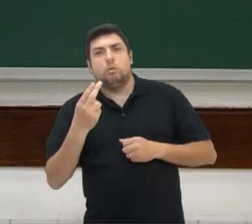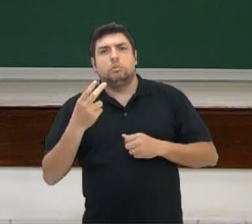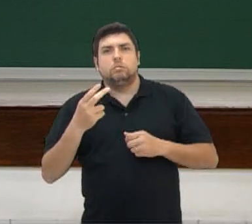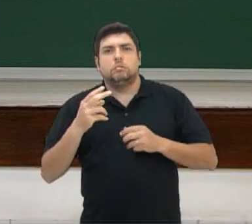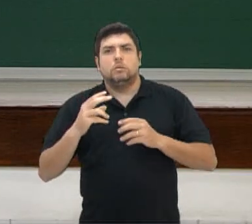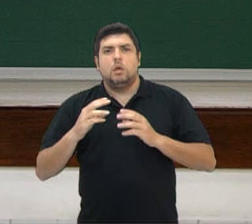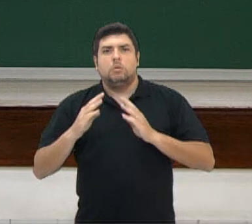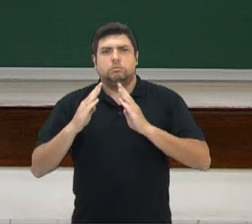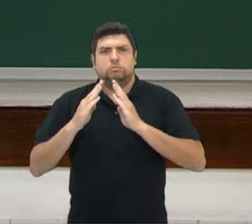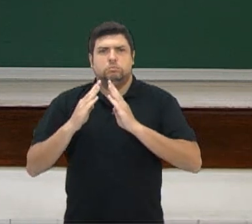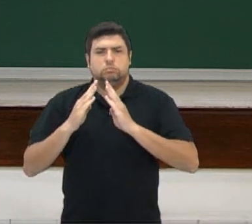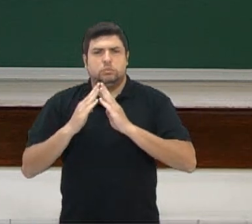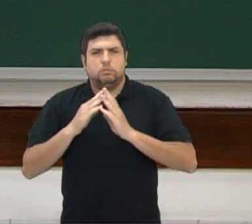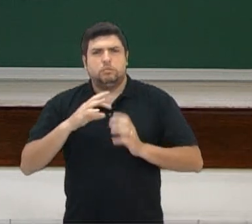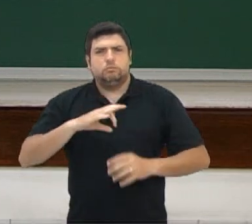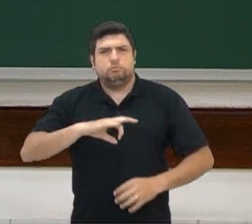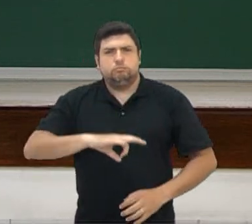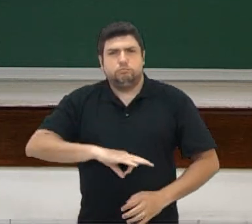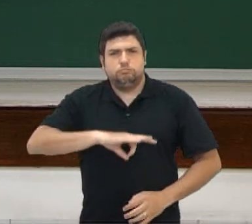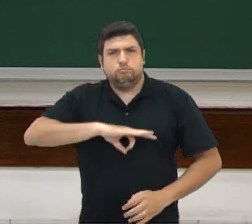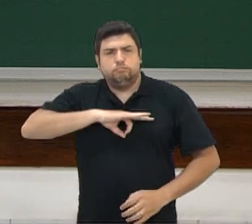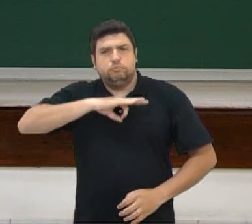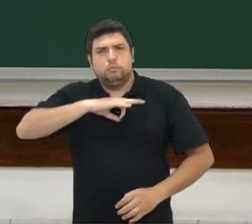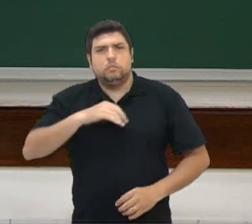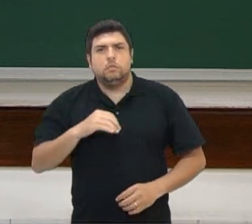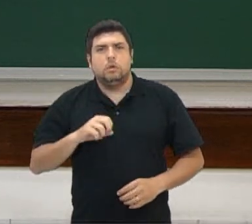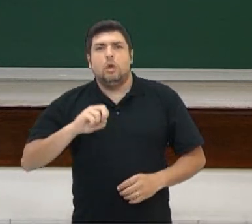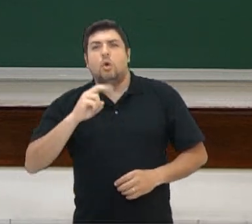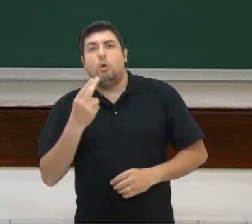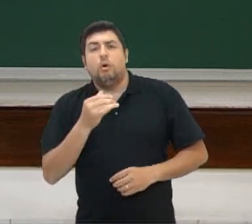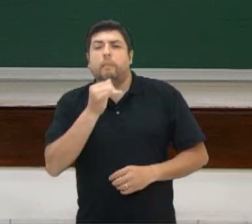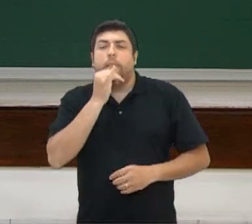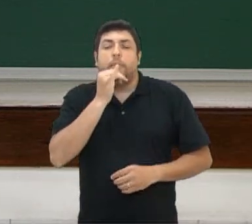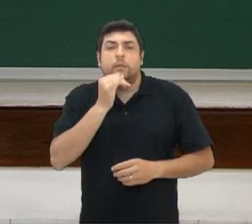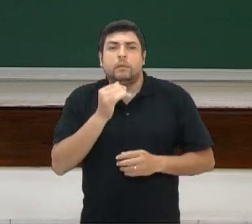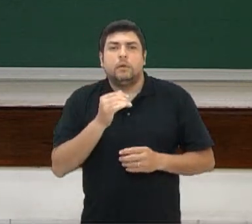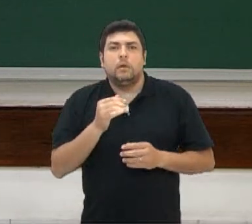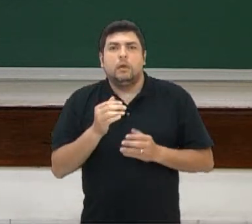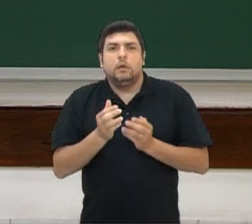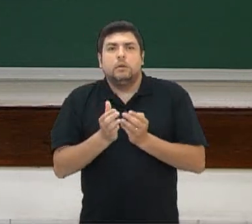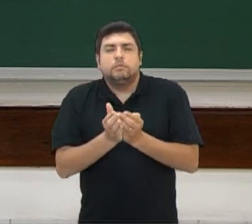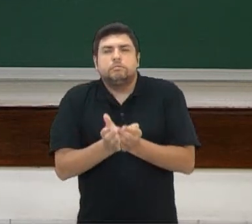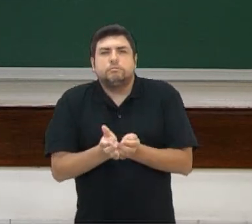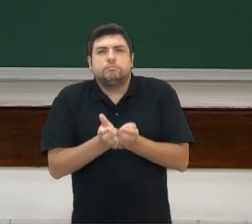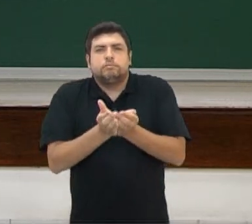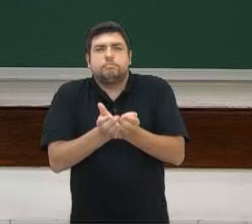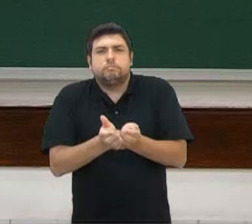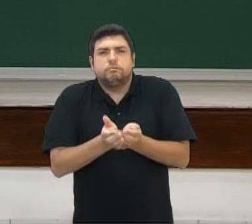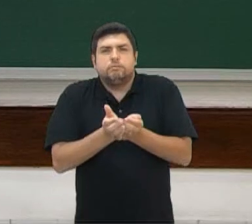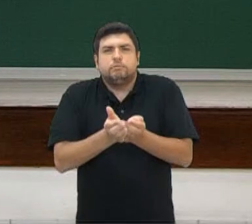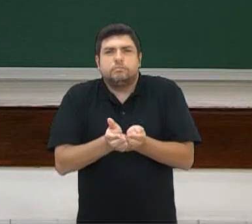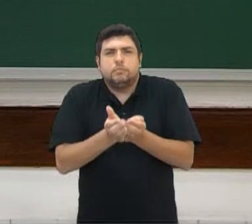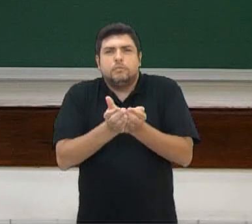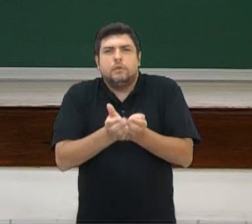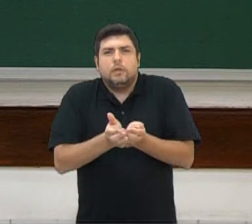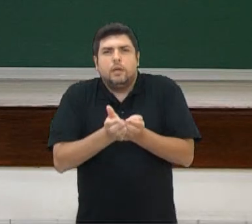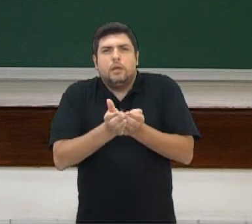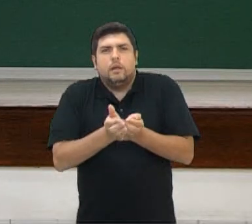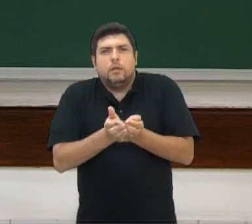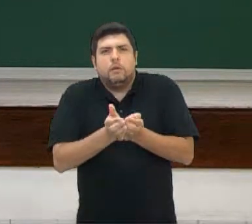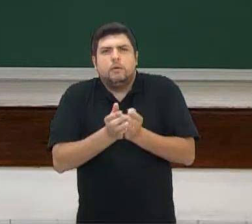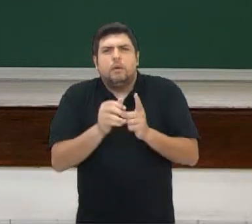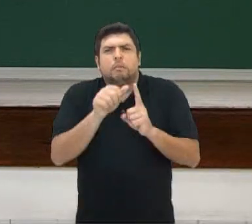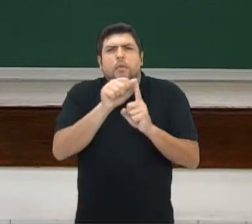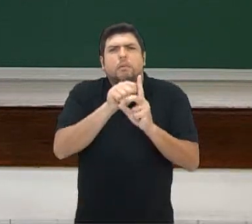em militares, às vezes, né, a marinha, por exemplo, o cara fica no navio, às vezes, 2, 3, 4, 5 meses, né, em alto